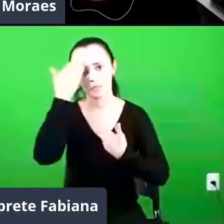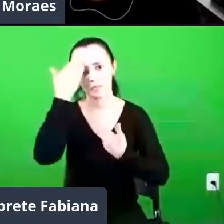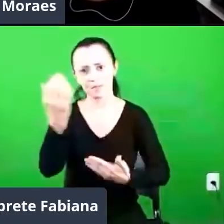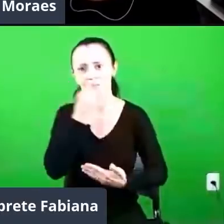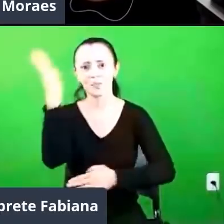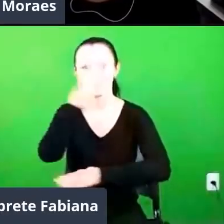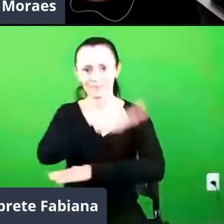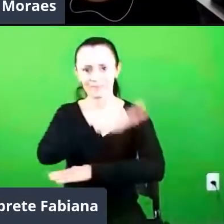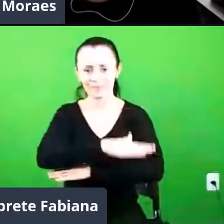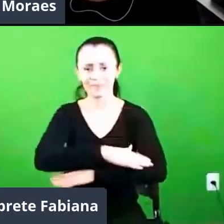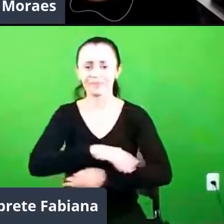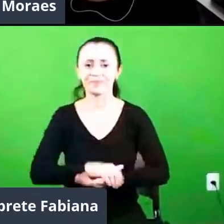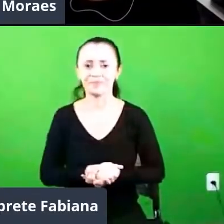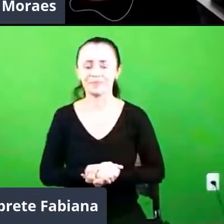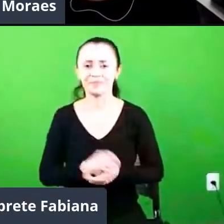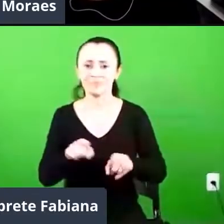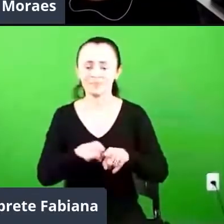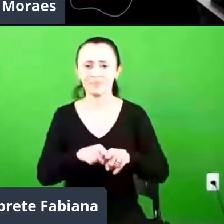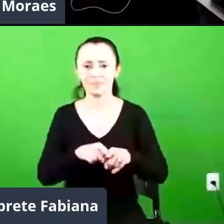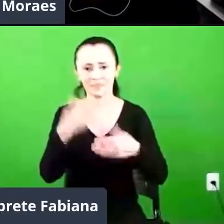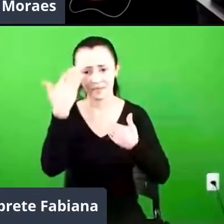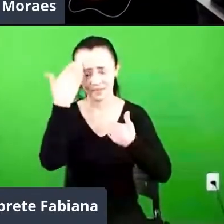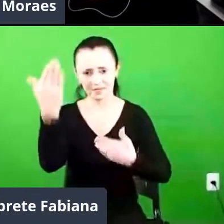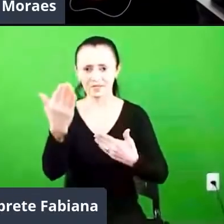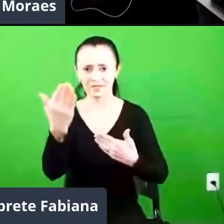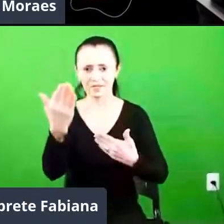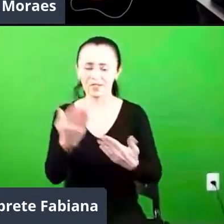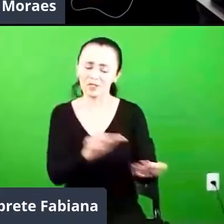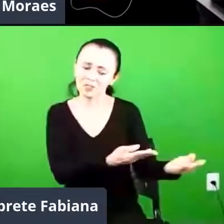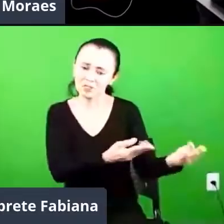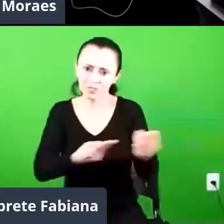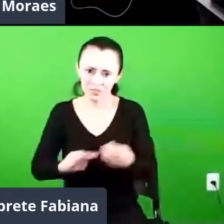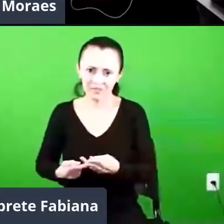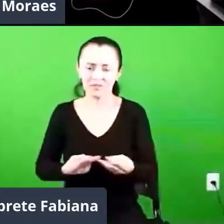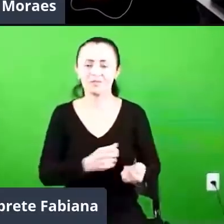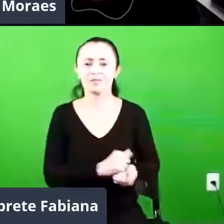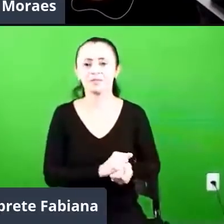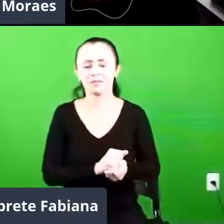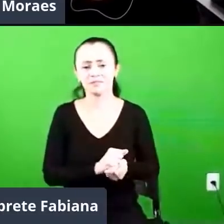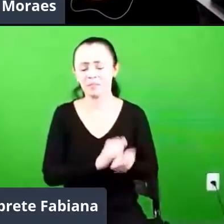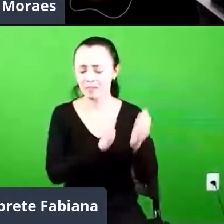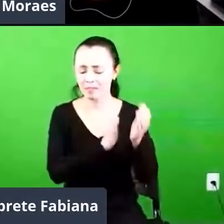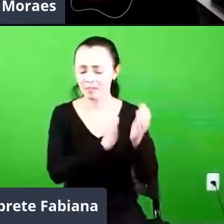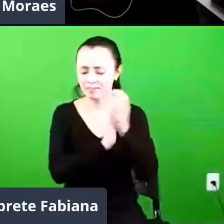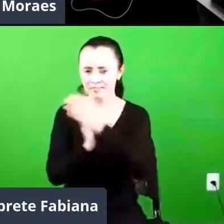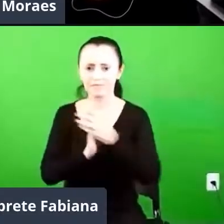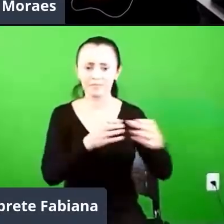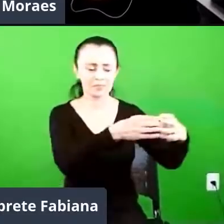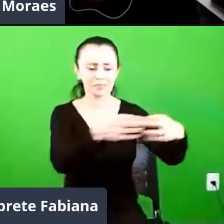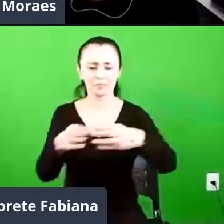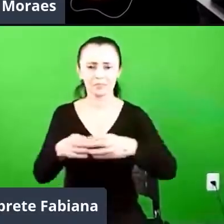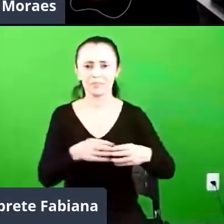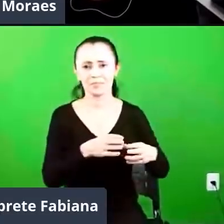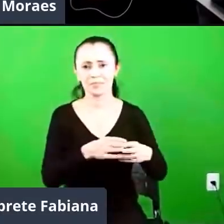Eu queria agradecer imensamente o convite de vocês, parabenizar toda a equipe, parabenizar a